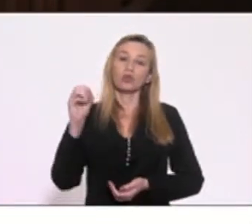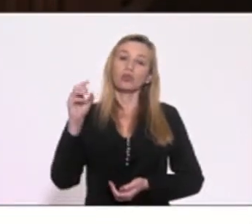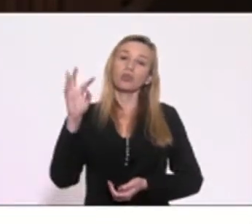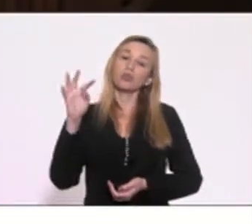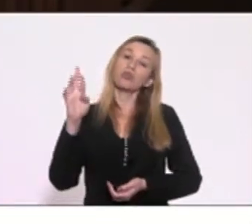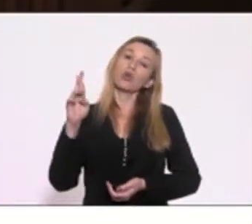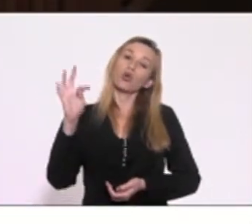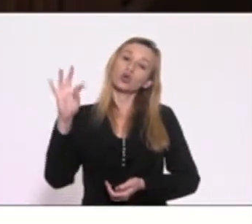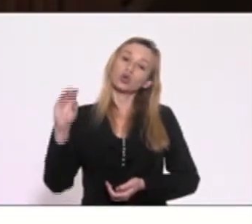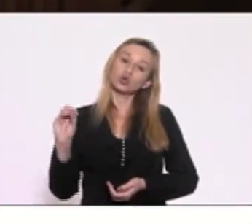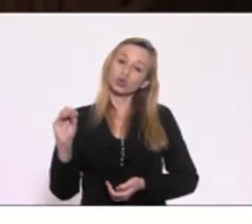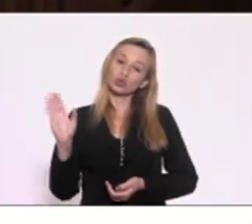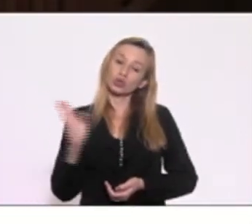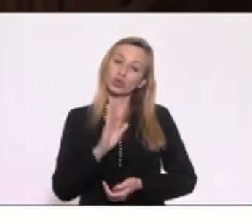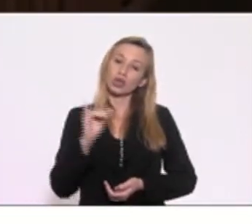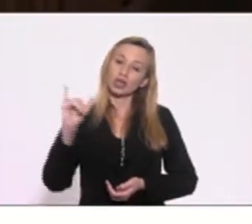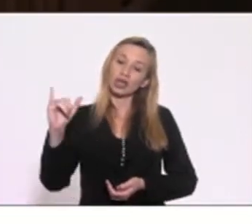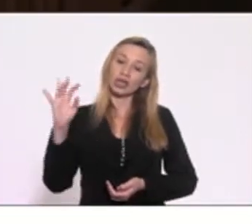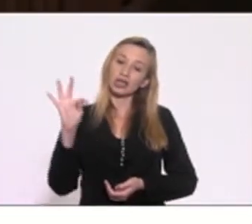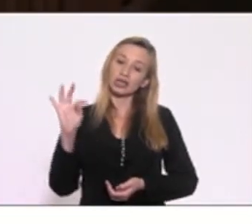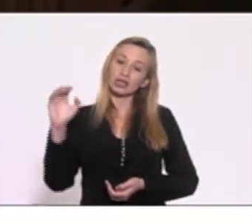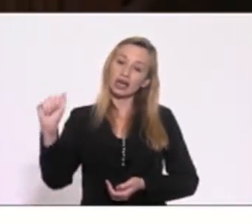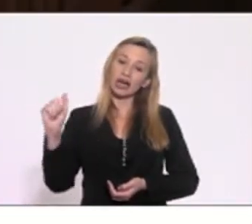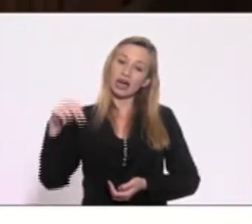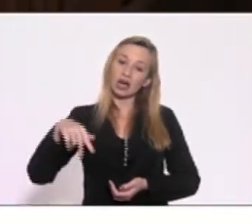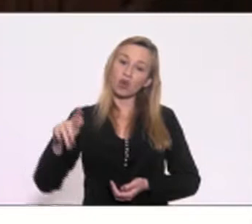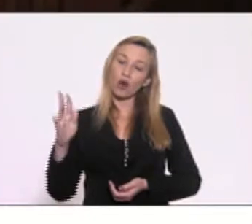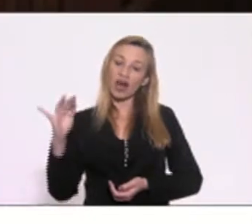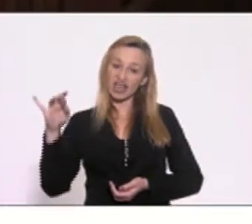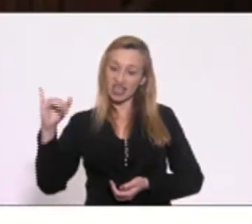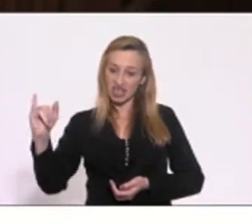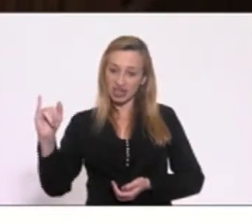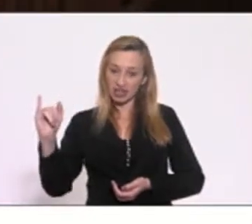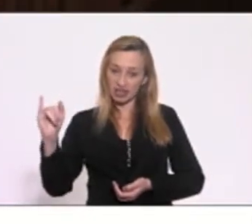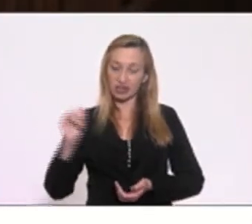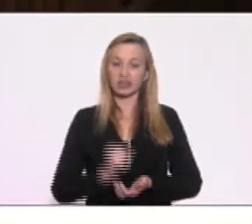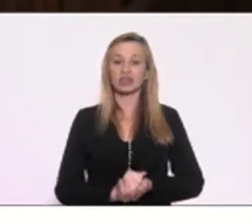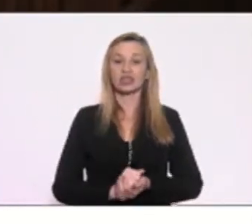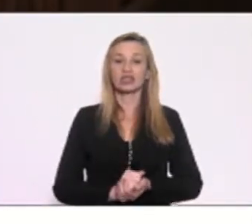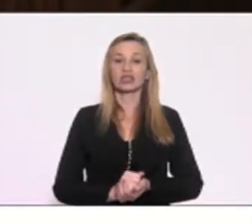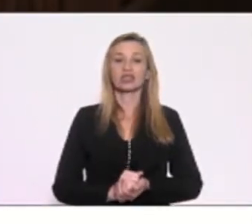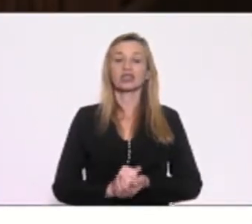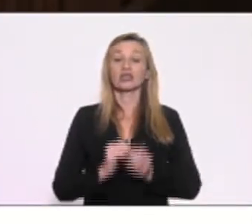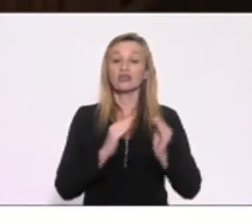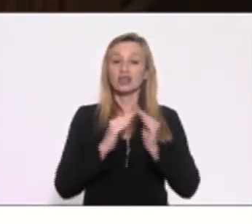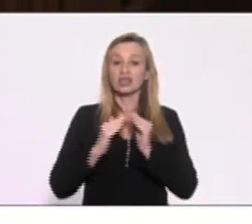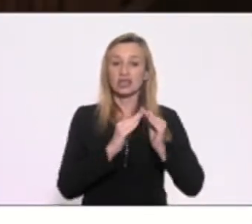Itaguaí, região vizinha da nossa deputada